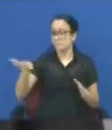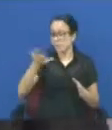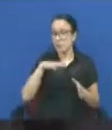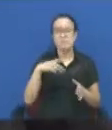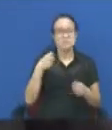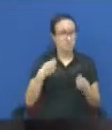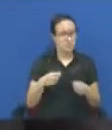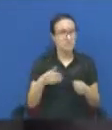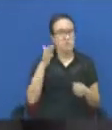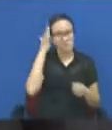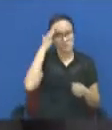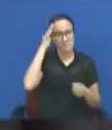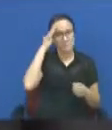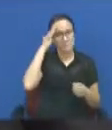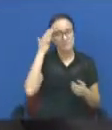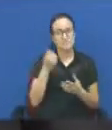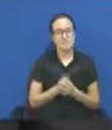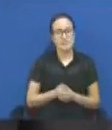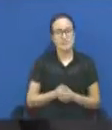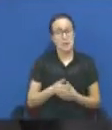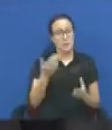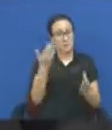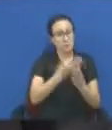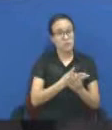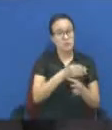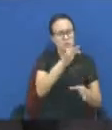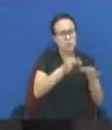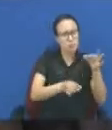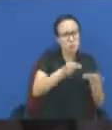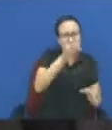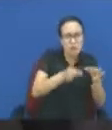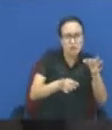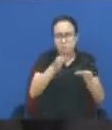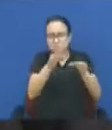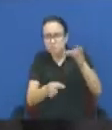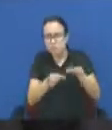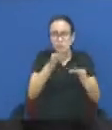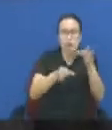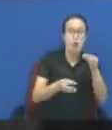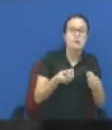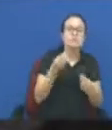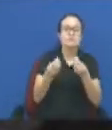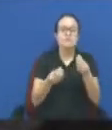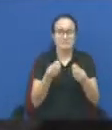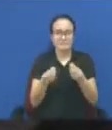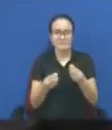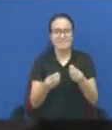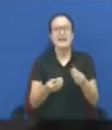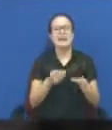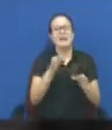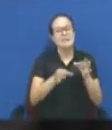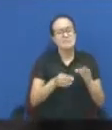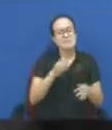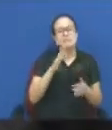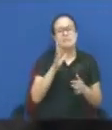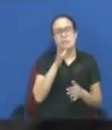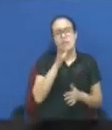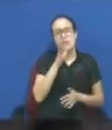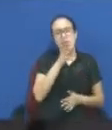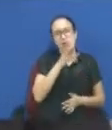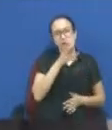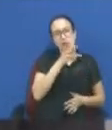social nos processos que estão sendo julgados. Fica na justiça, vai se recorrendo até o último